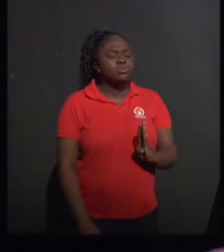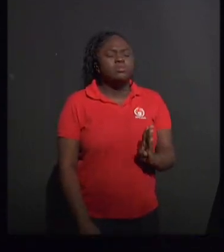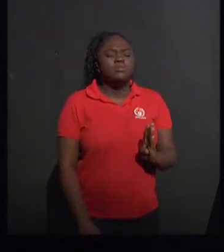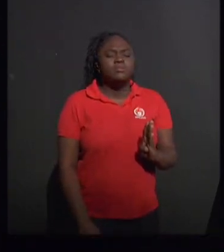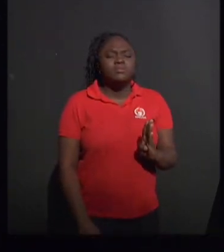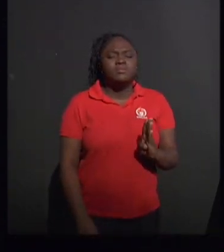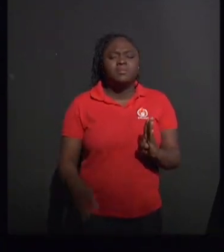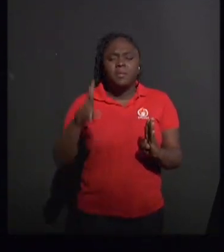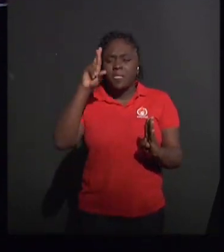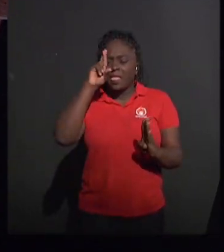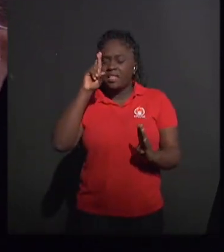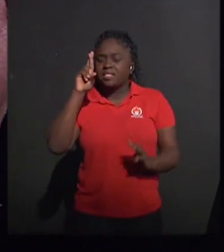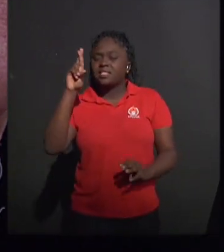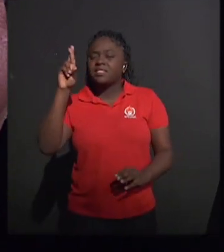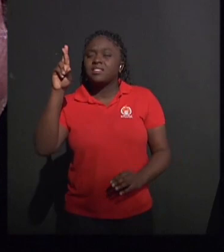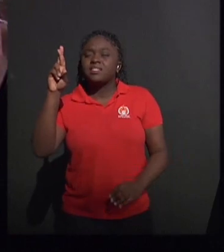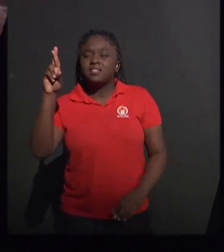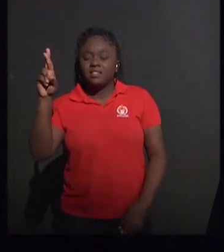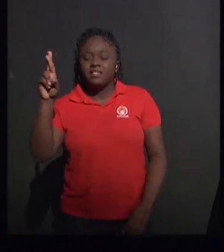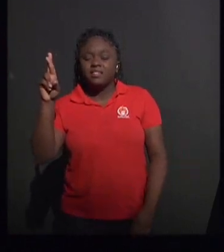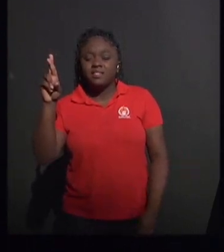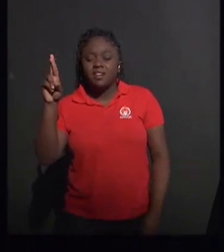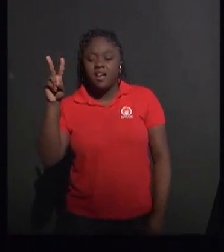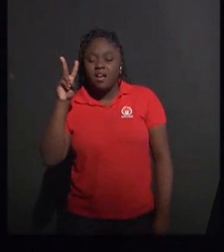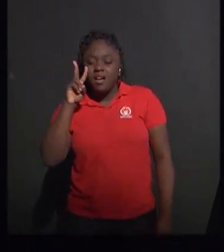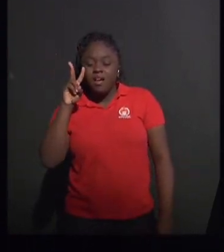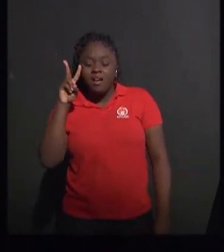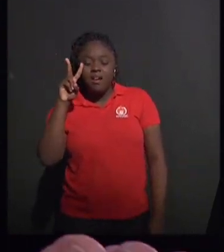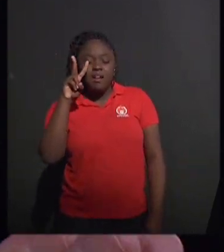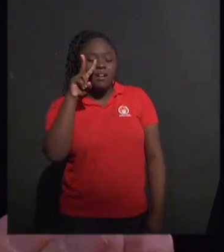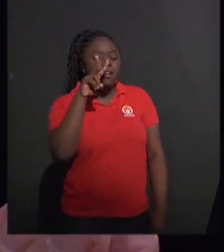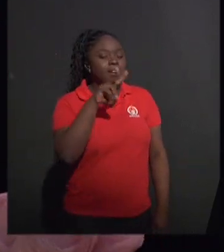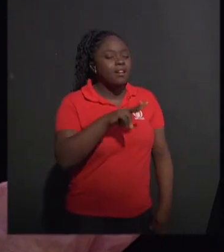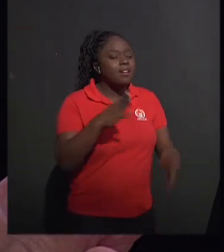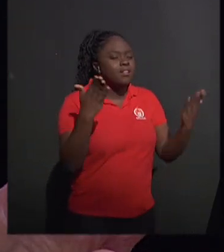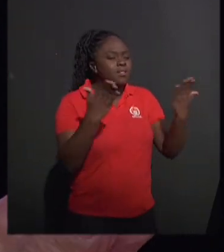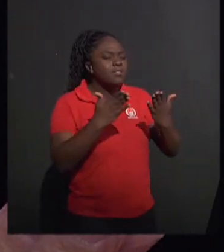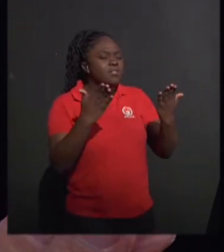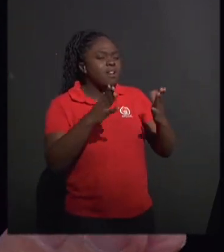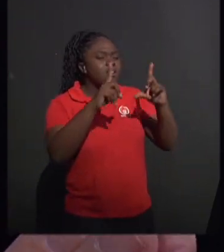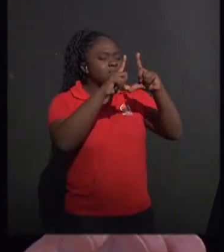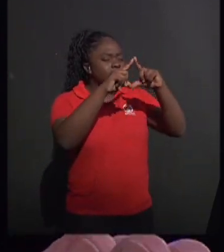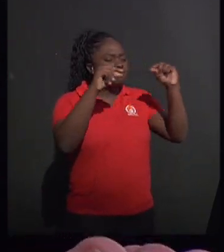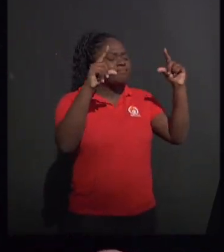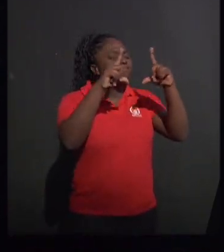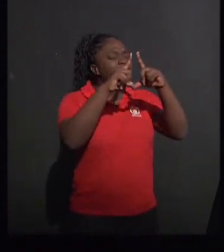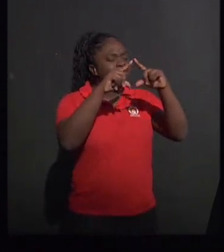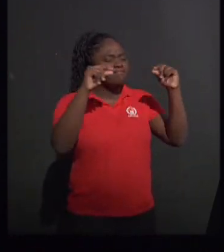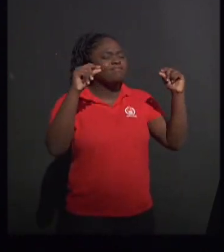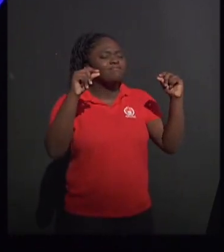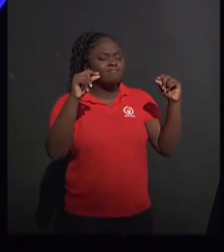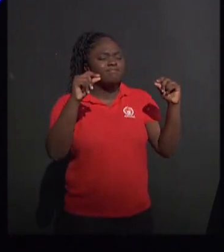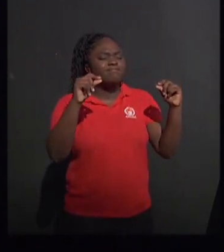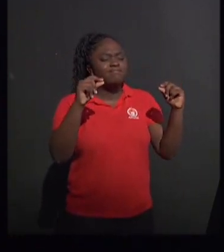volte, Senhor, nessa hora, o Teu olhar para Brasília, Senhor.